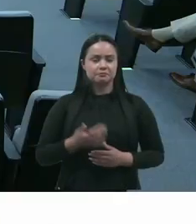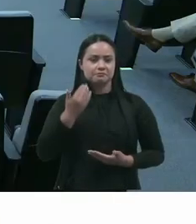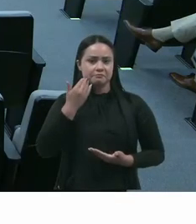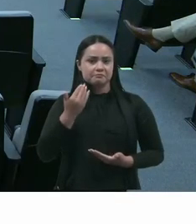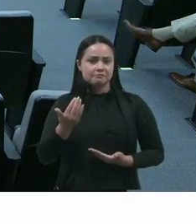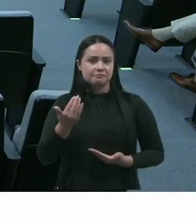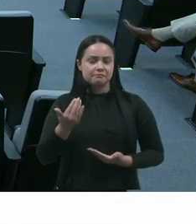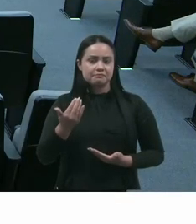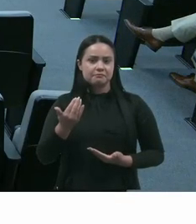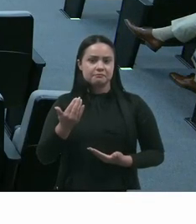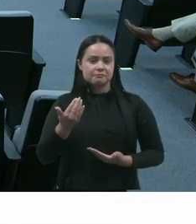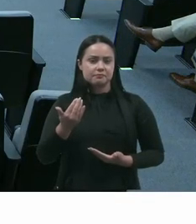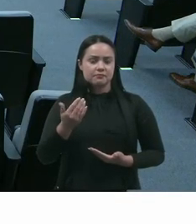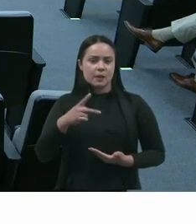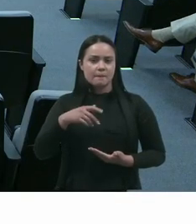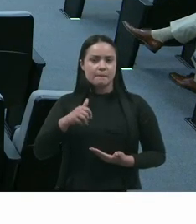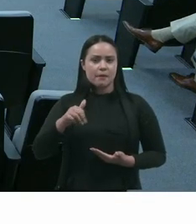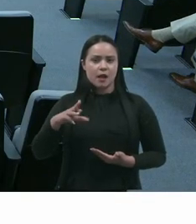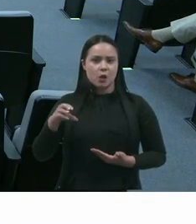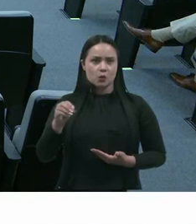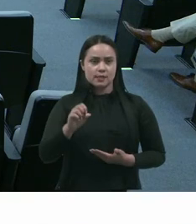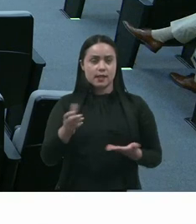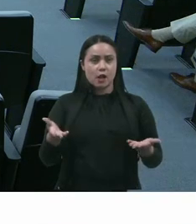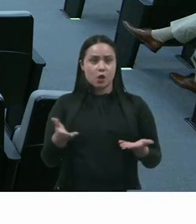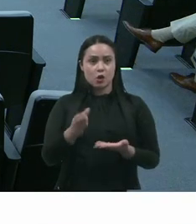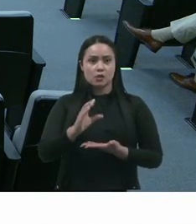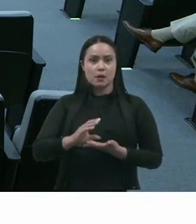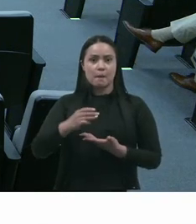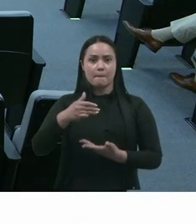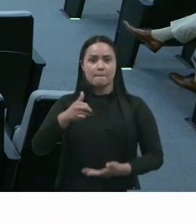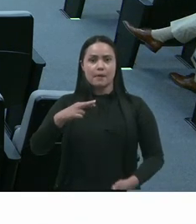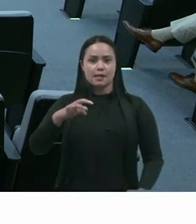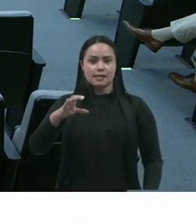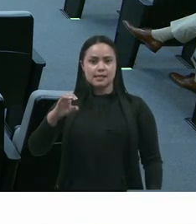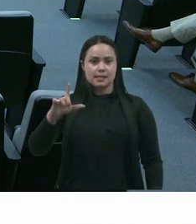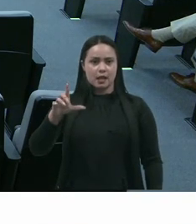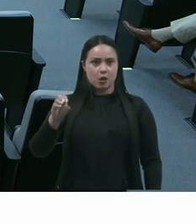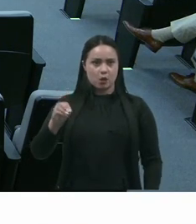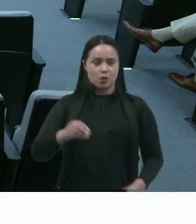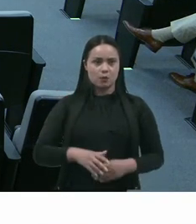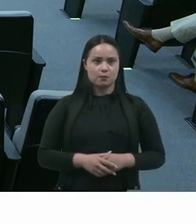Obrigada, conselheiro Marcos Vinícius. Conselheiro Marcelo Terto.